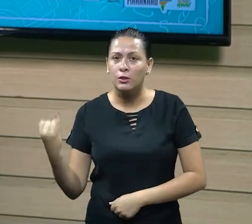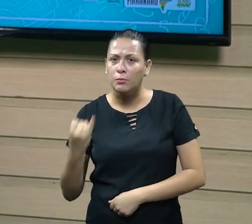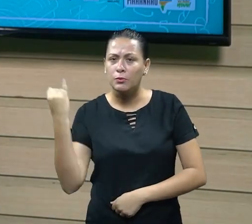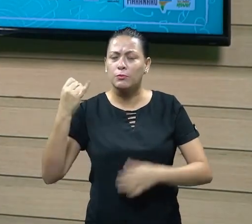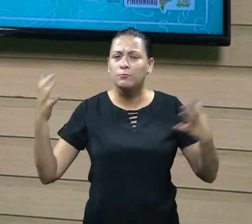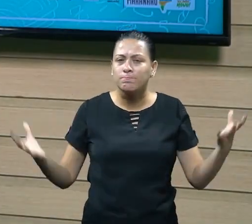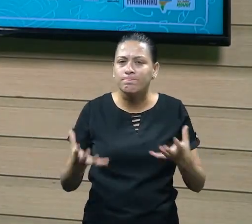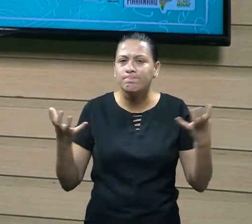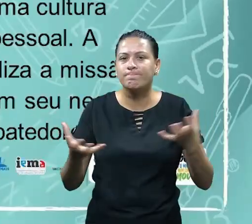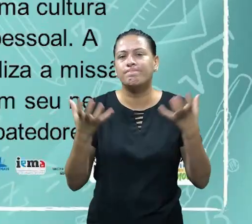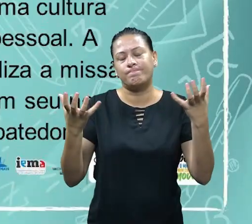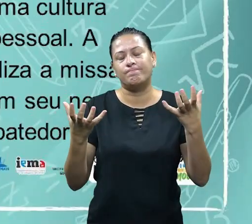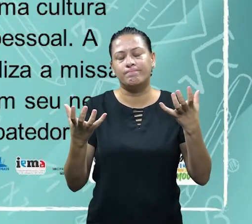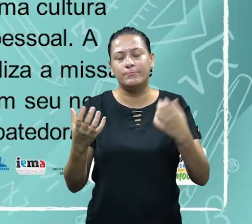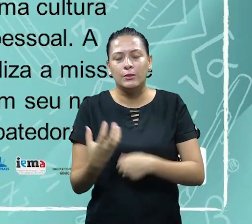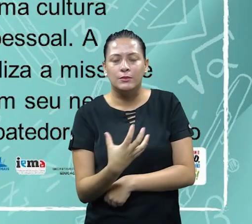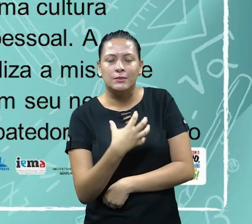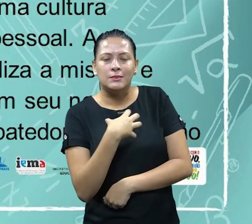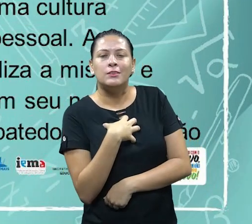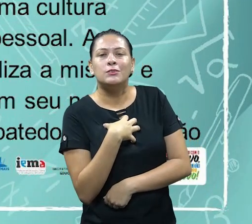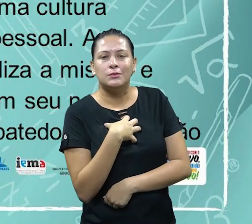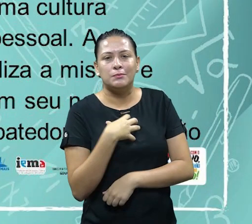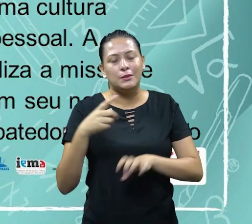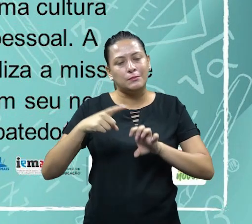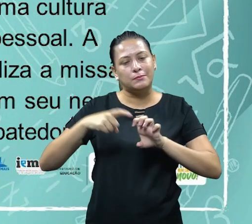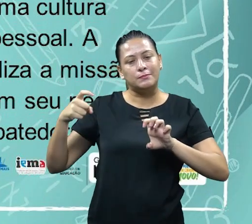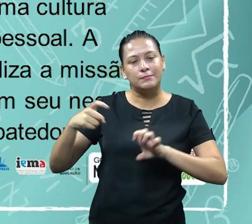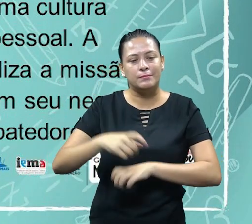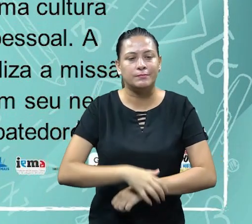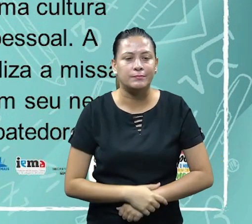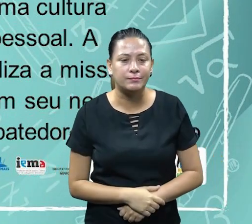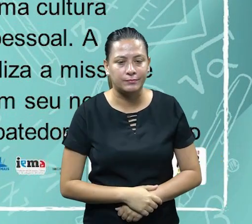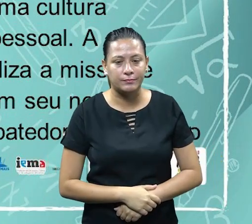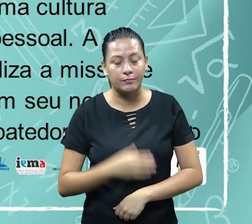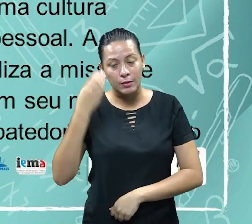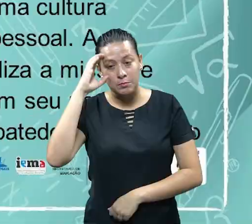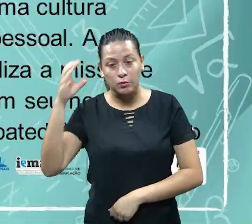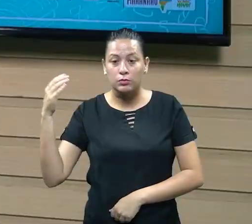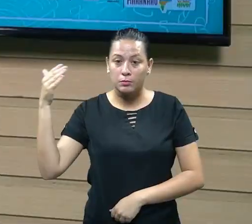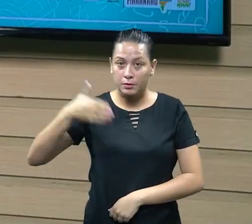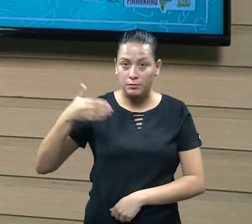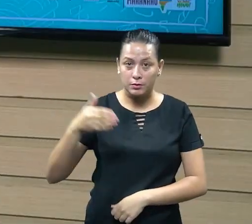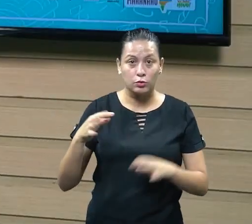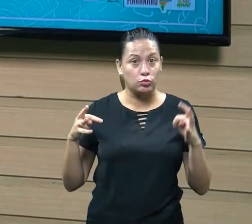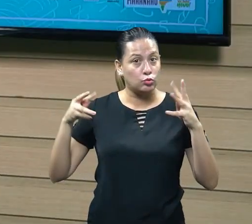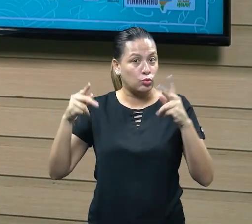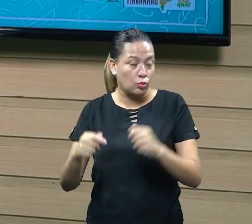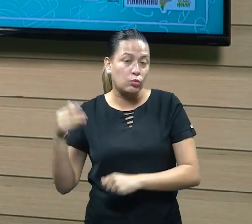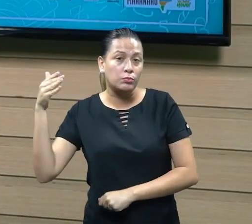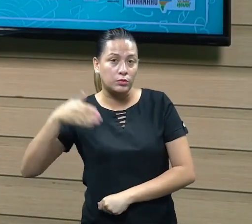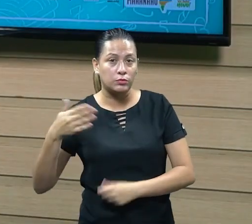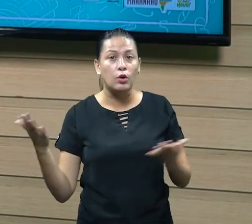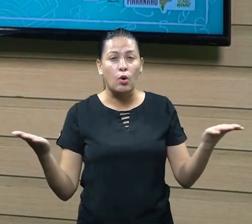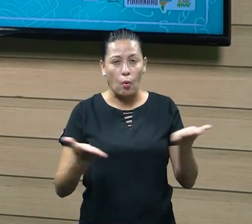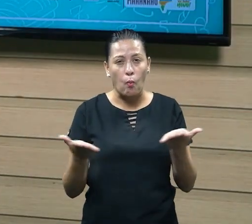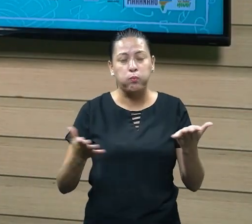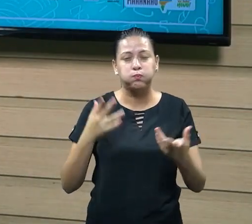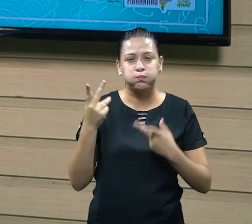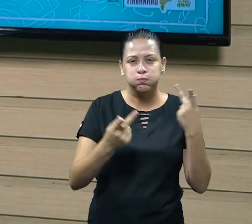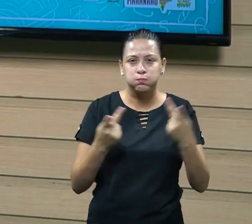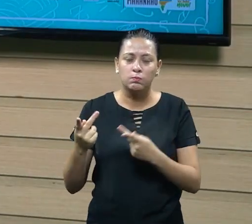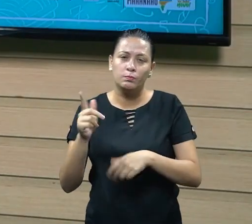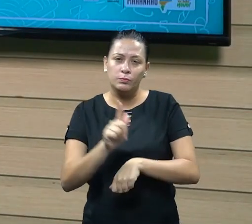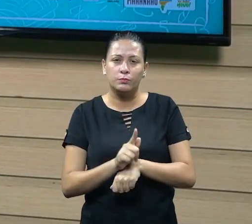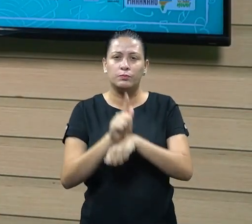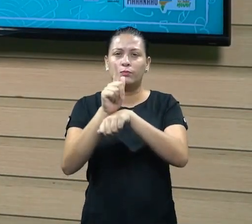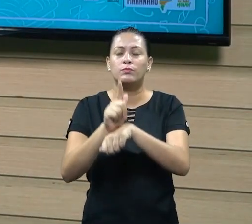estimular esse espírito empreendedor. Uma cultura participativa, né, onde todo mundo possa participar. Hoje se fala muito em gestão participativa, onde